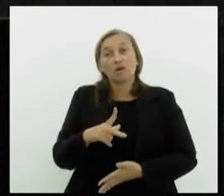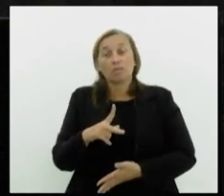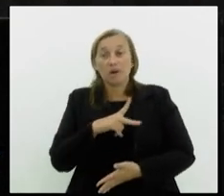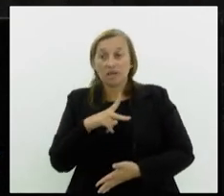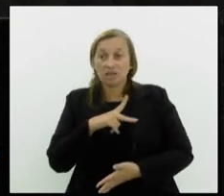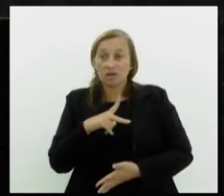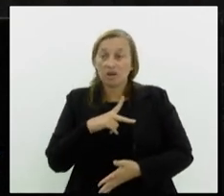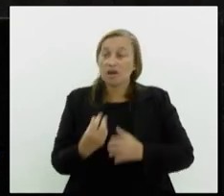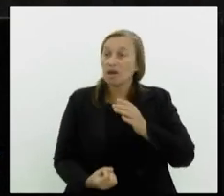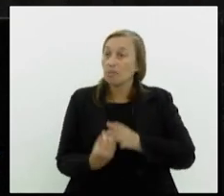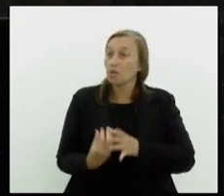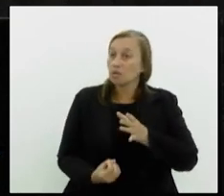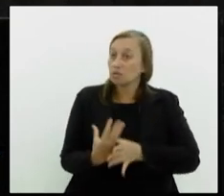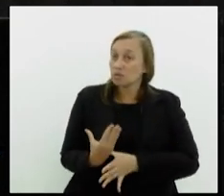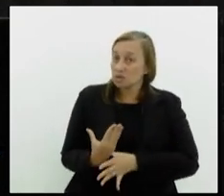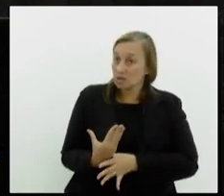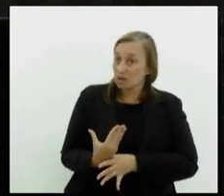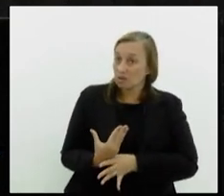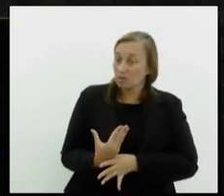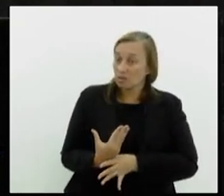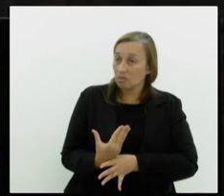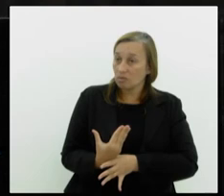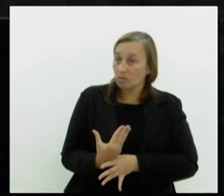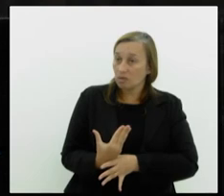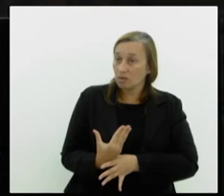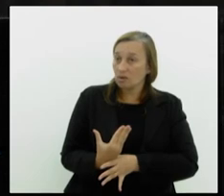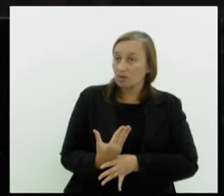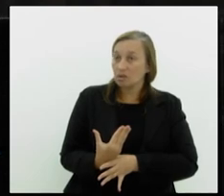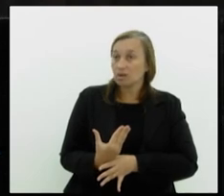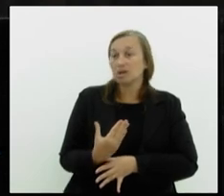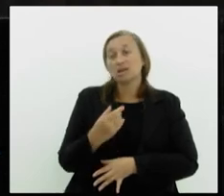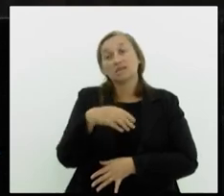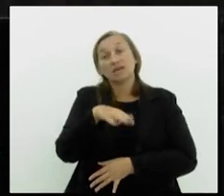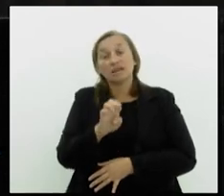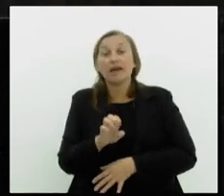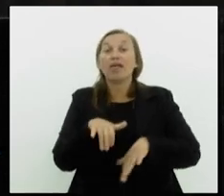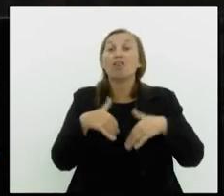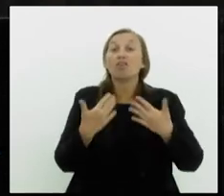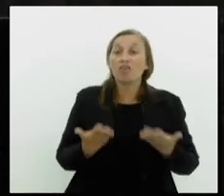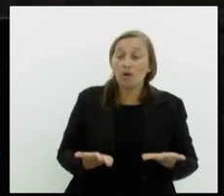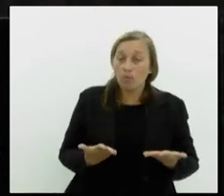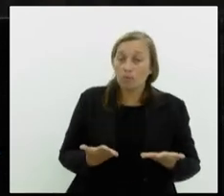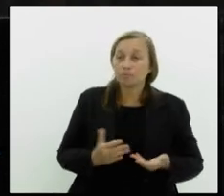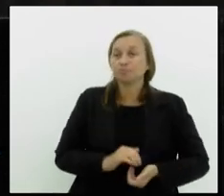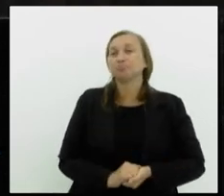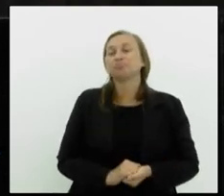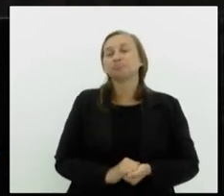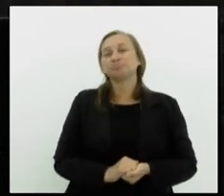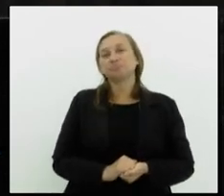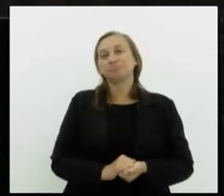a produção ficou por conta da SEDAE. Então,